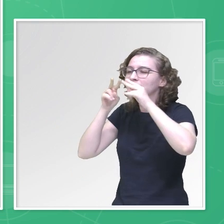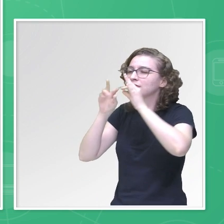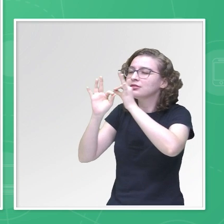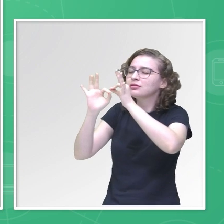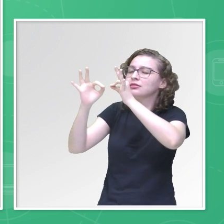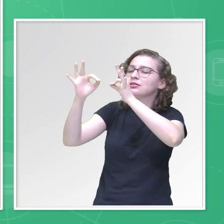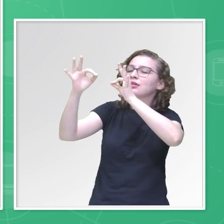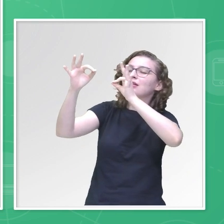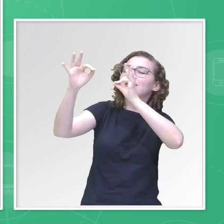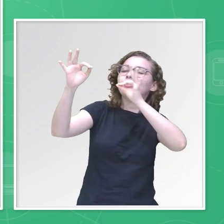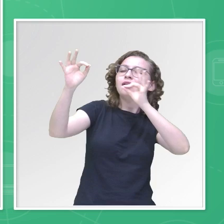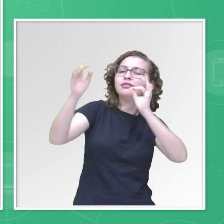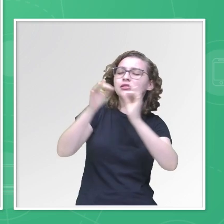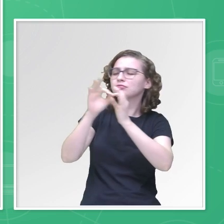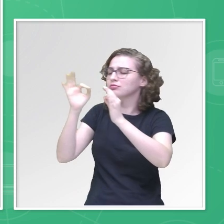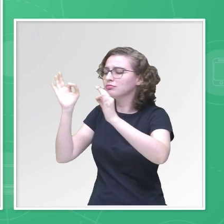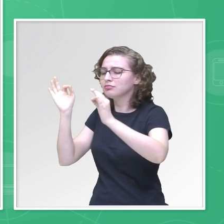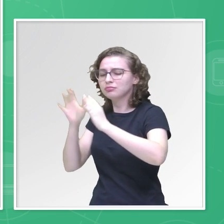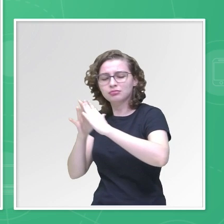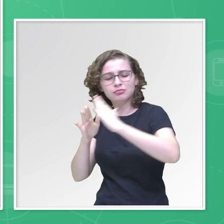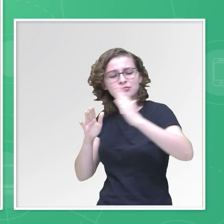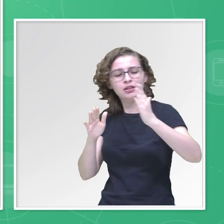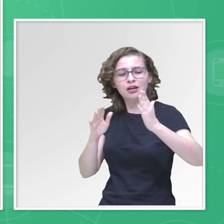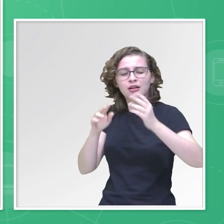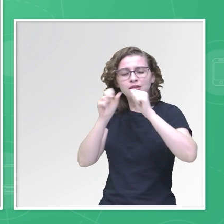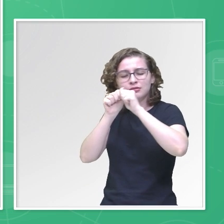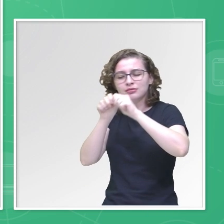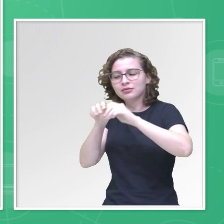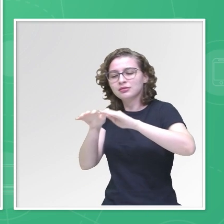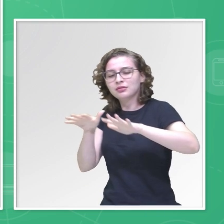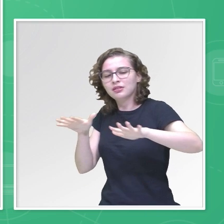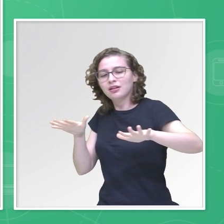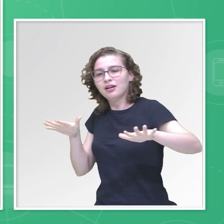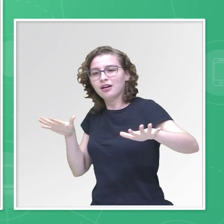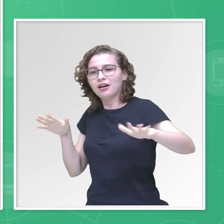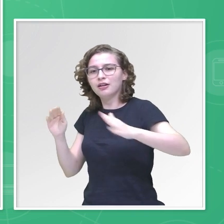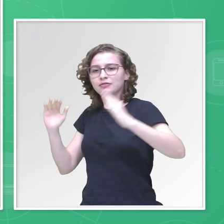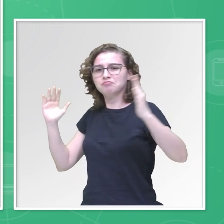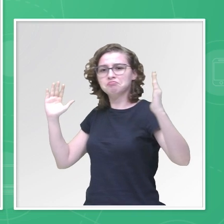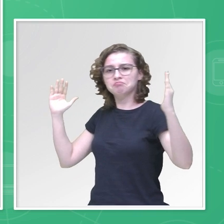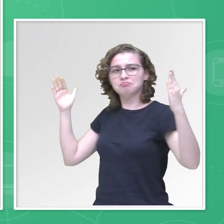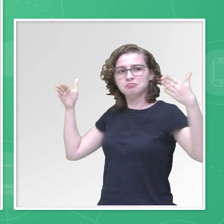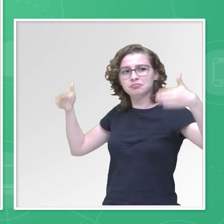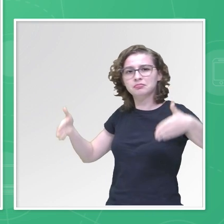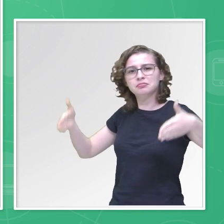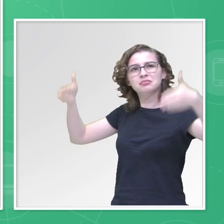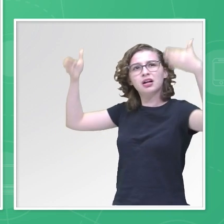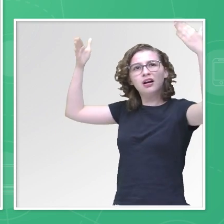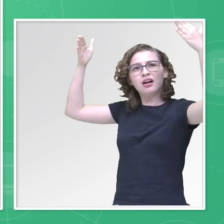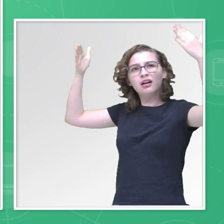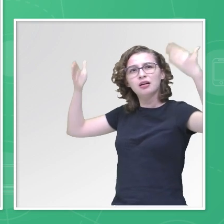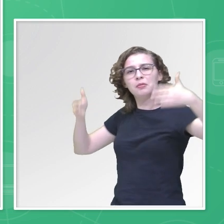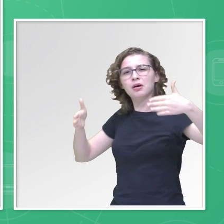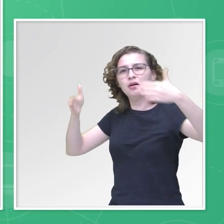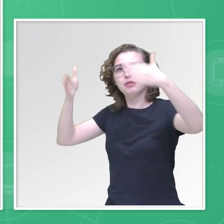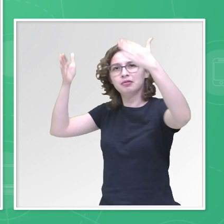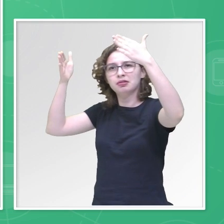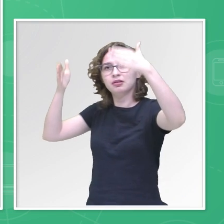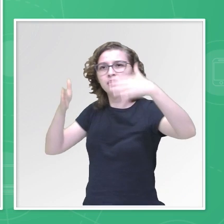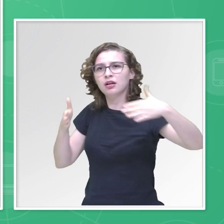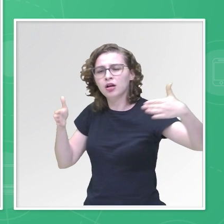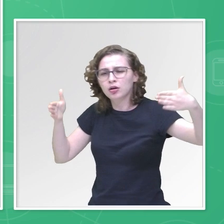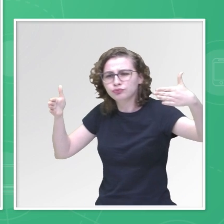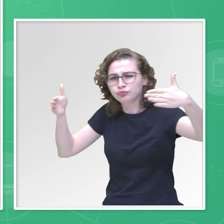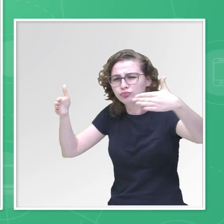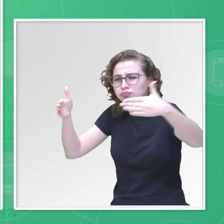distância à direita e à esquerda você já percebe que espaço as paredes mas essas luvas paredes convergem